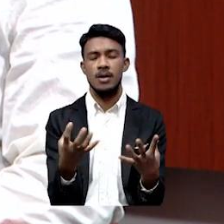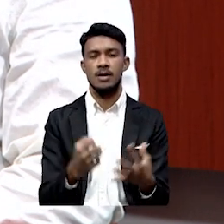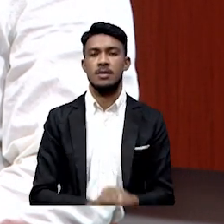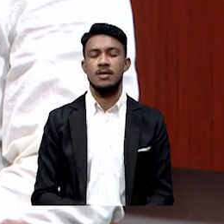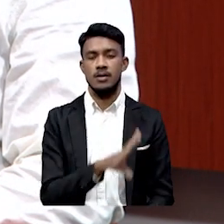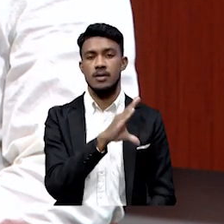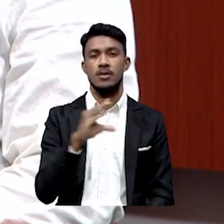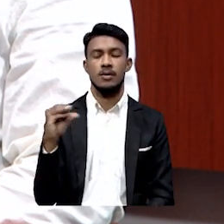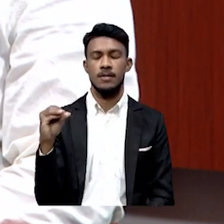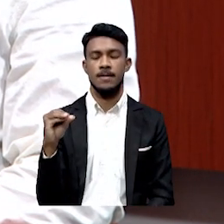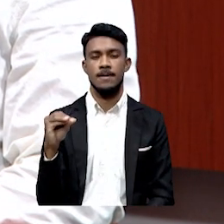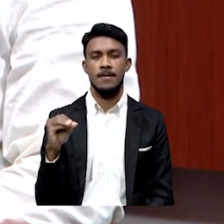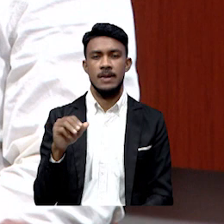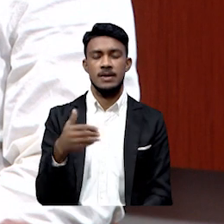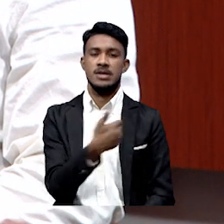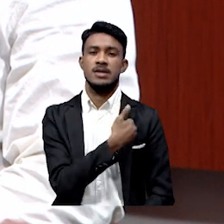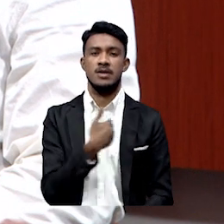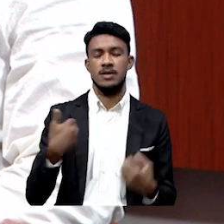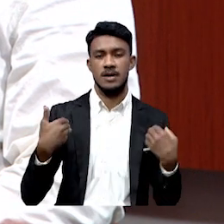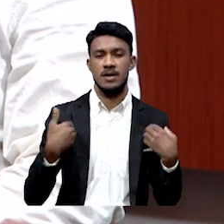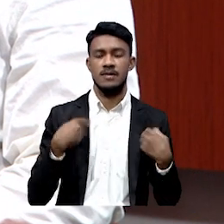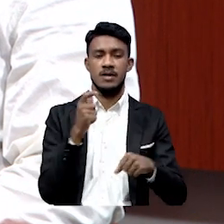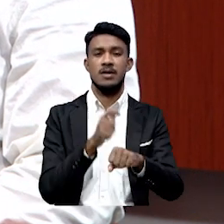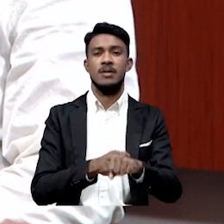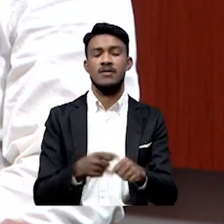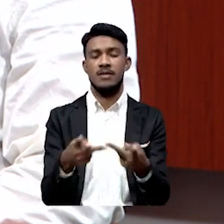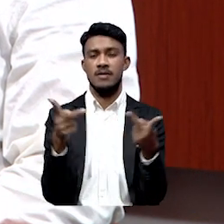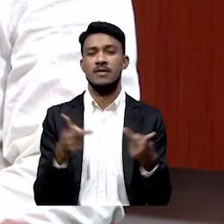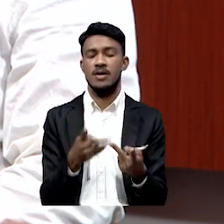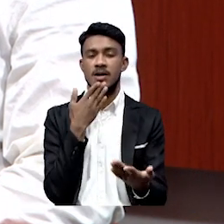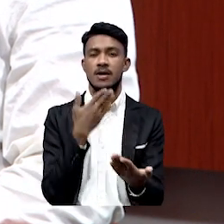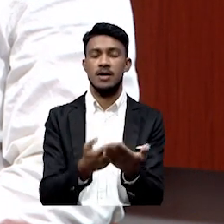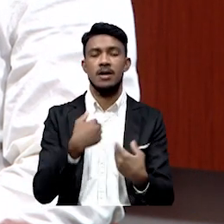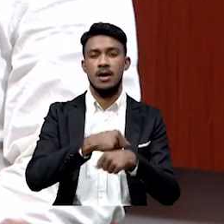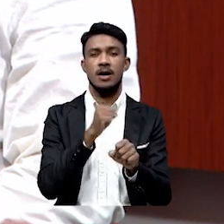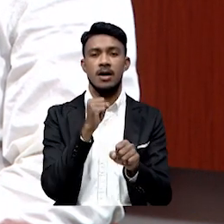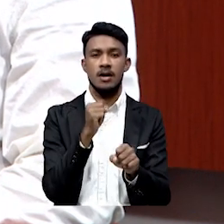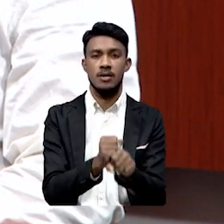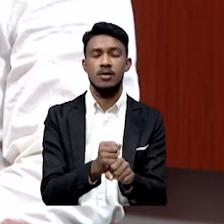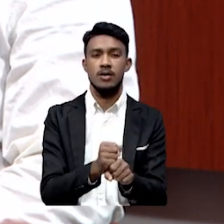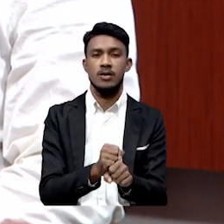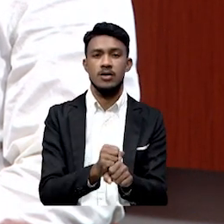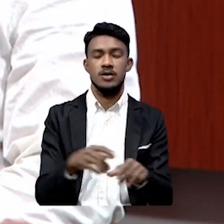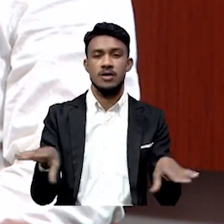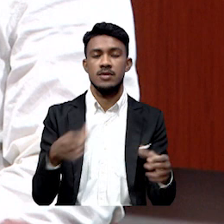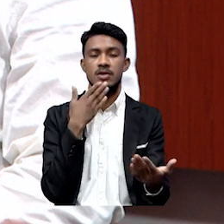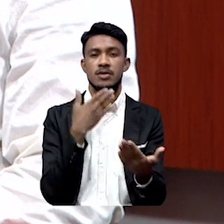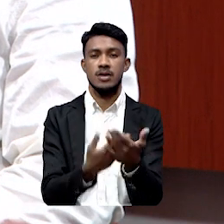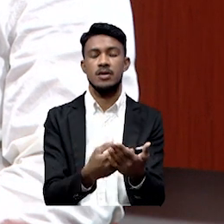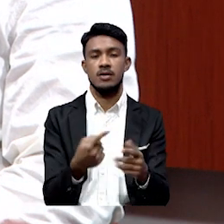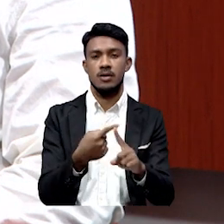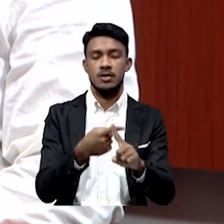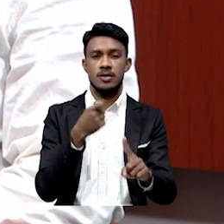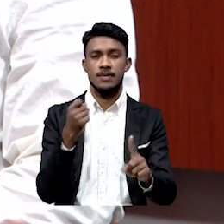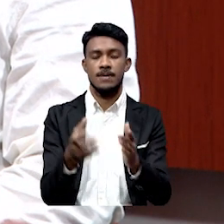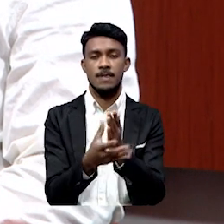no sidau ki kondisaun dia katu halo produsaun dia katu ahu ho industria